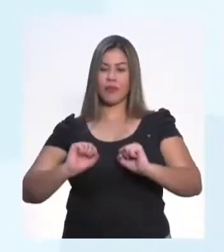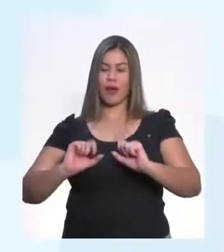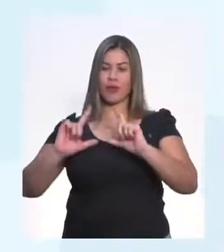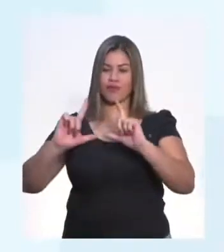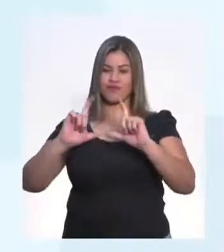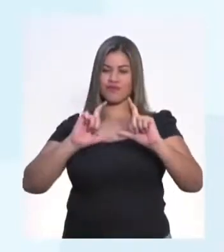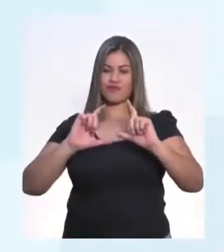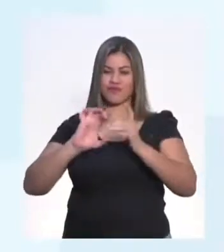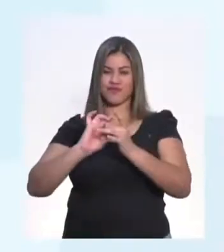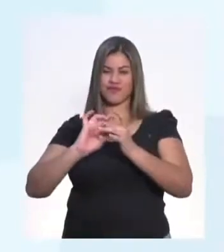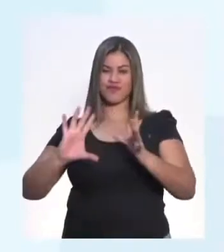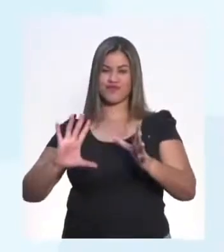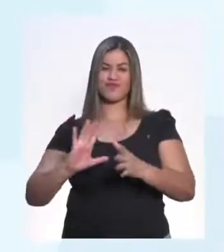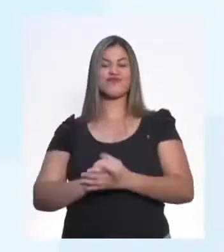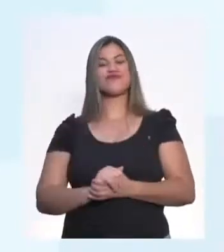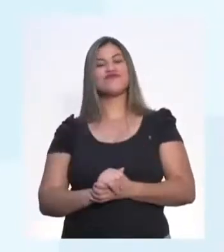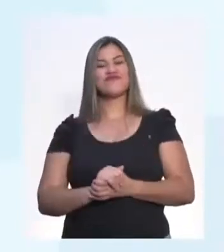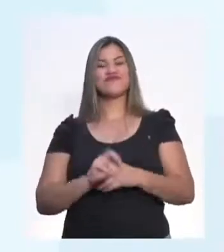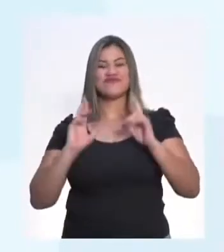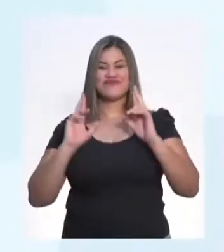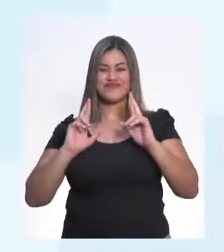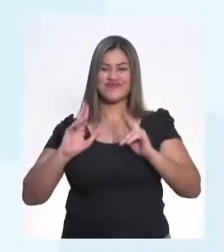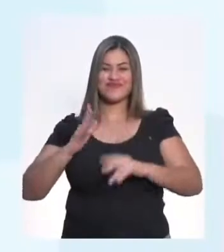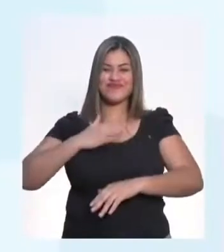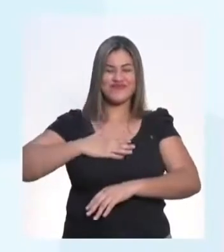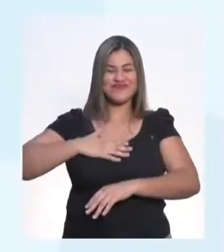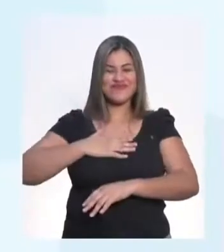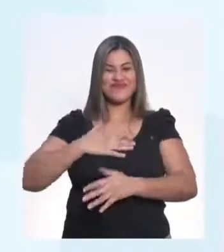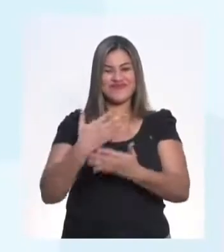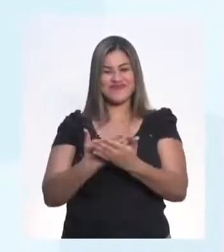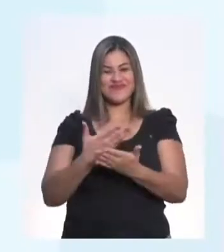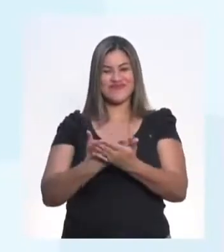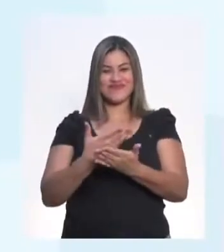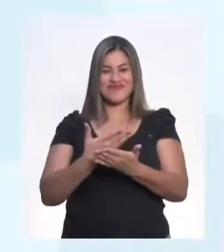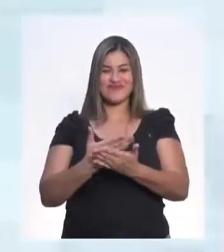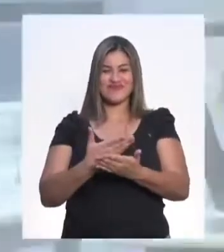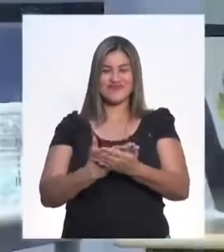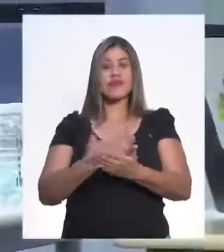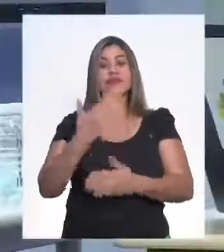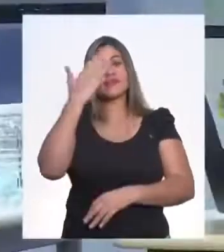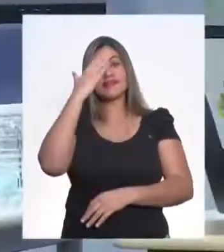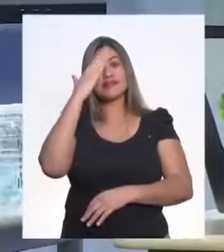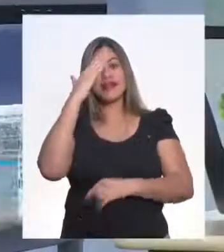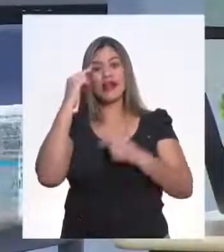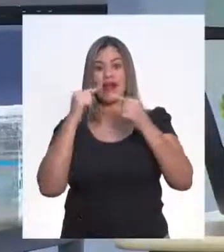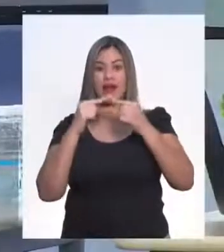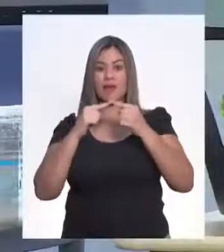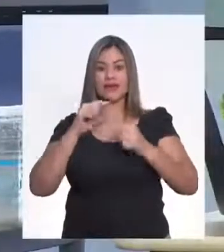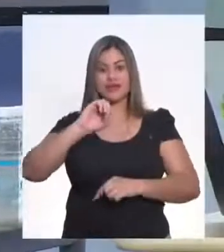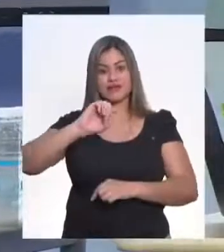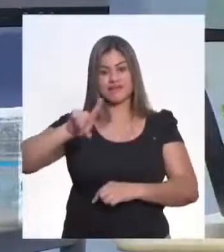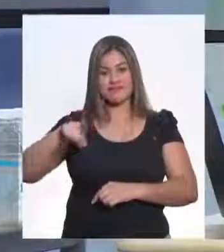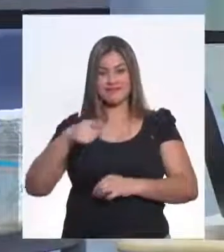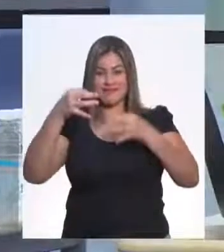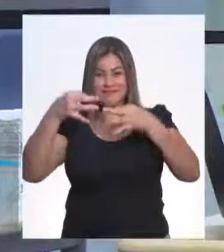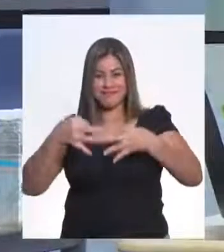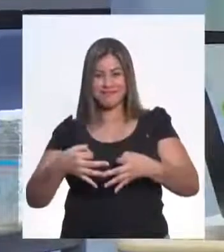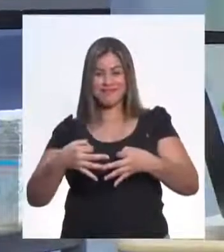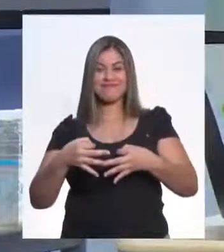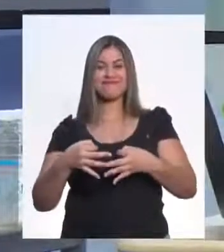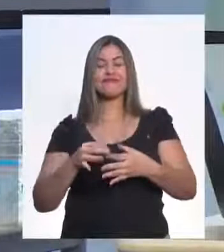print. Espero que vocês tenham gostado da nossa aula e entendido o que são os decimais exatos,